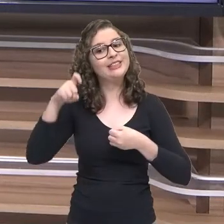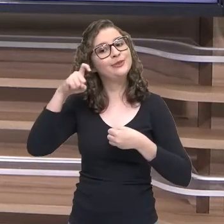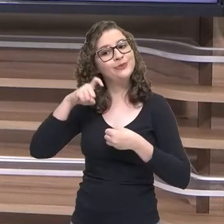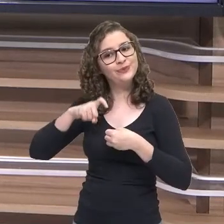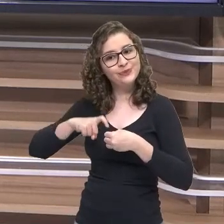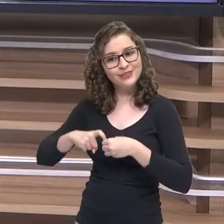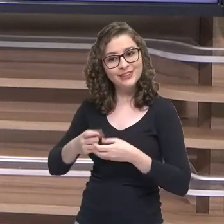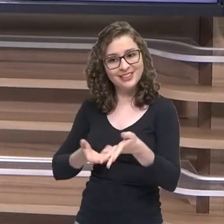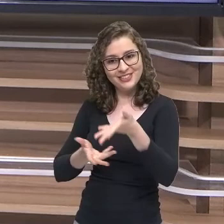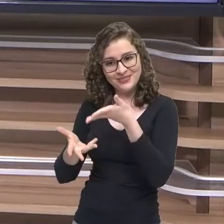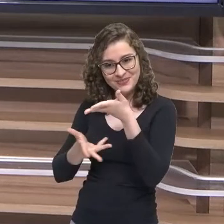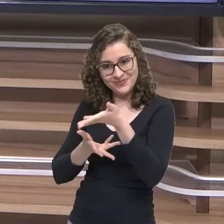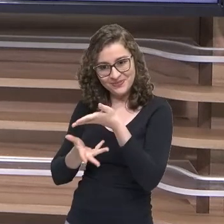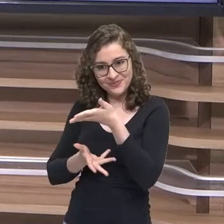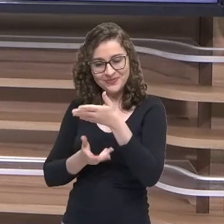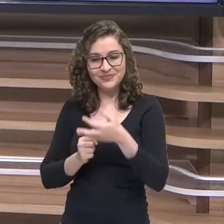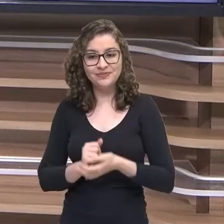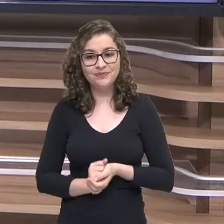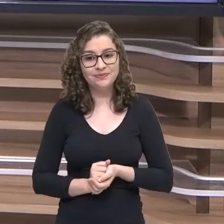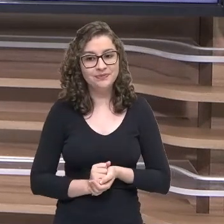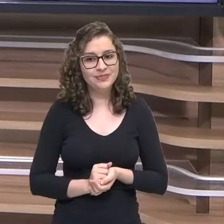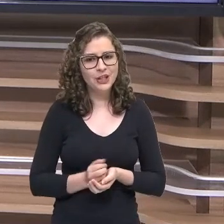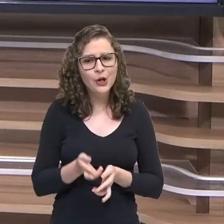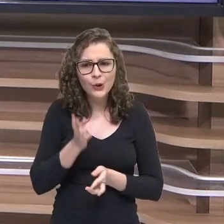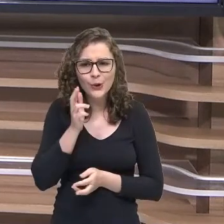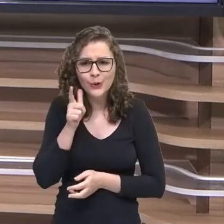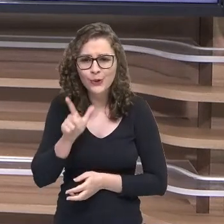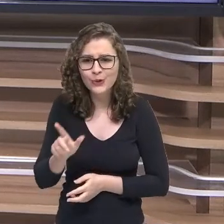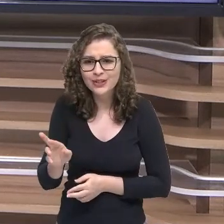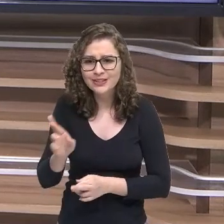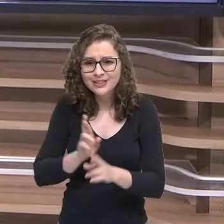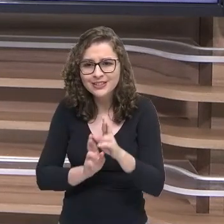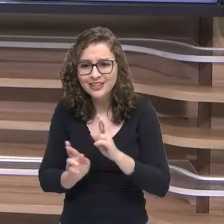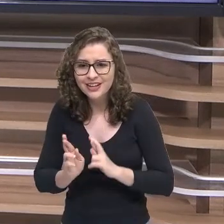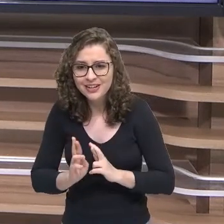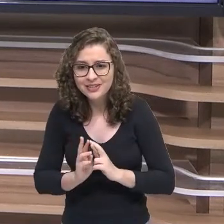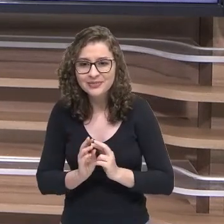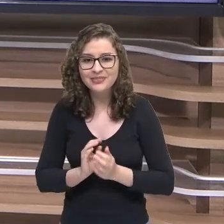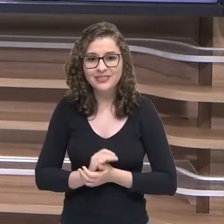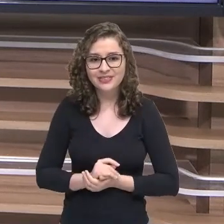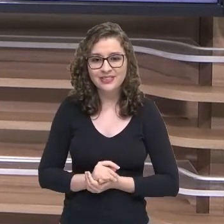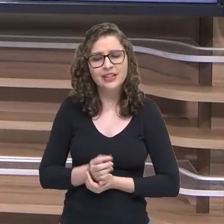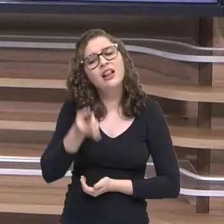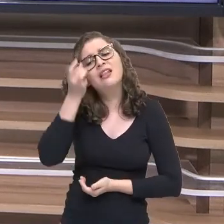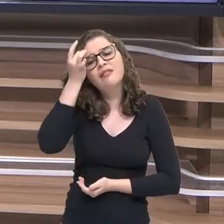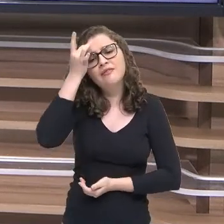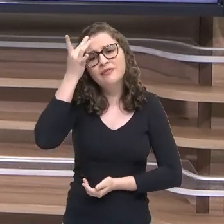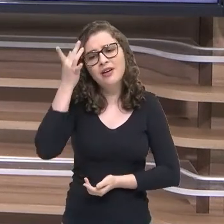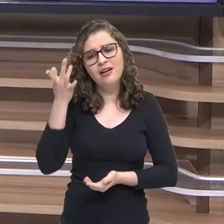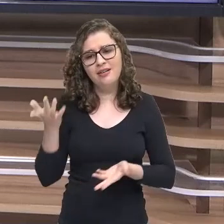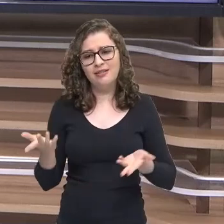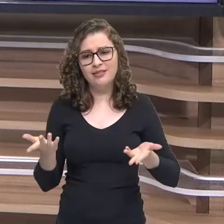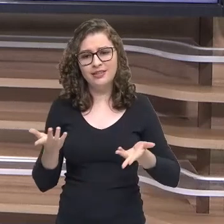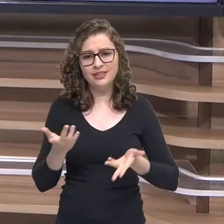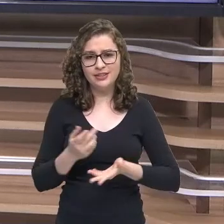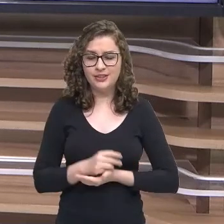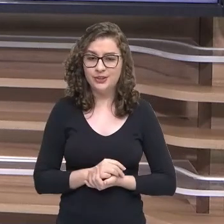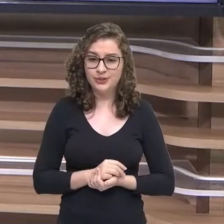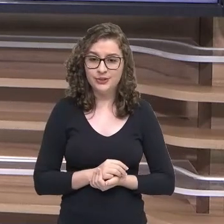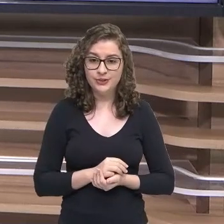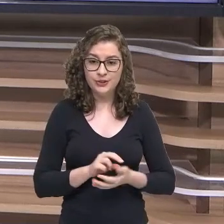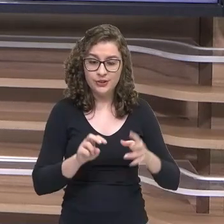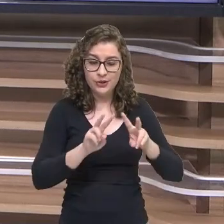retornamos aqui com a interatividade. Espero que vocês tenham conseguido fazer as duas questões bem fáceis, envolvendo aí